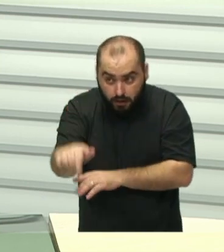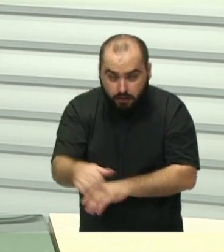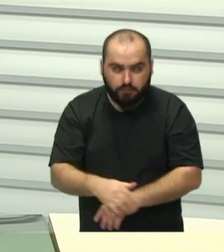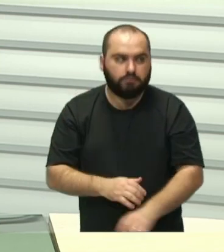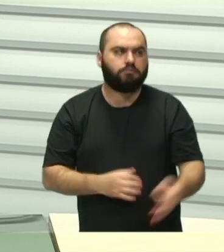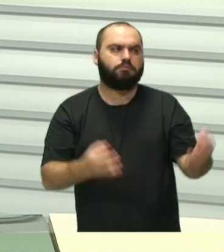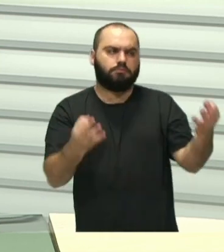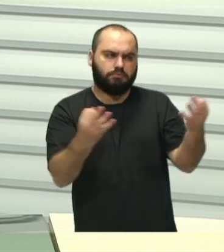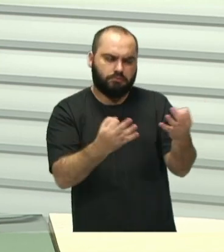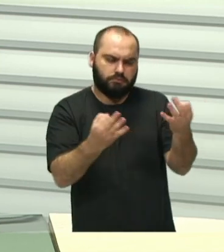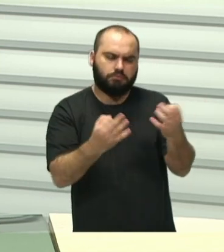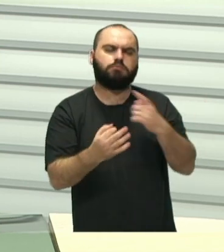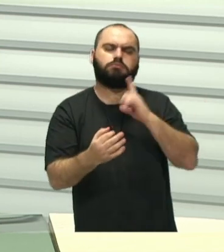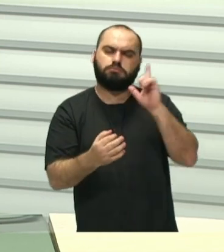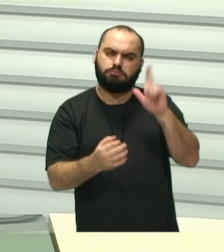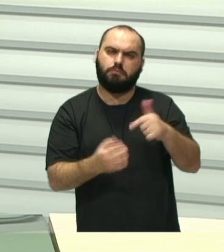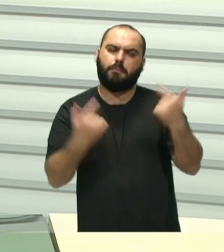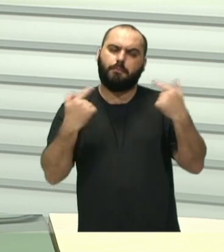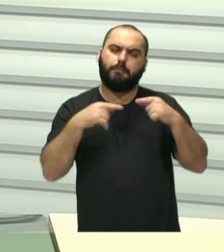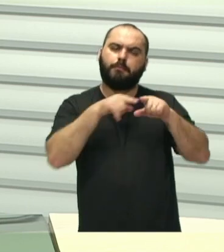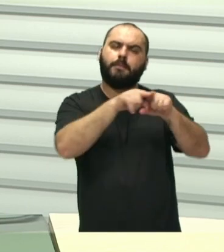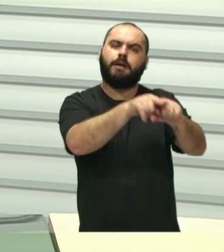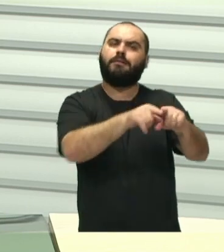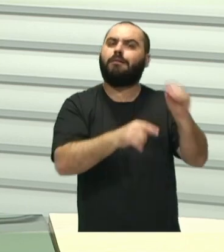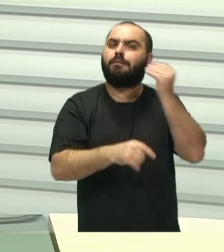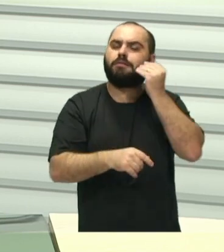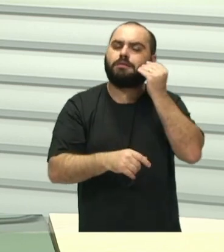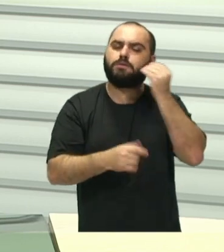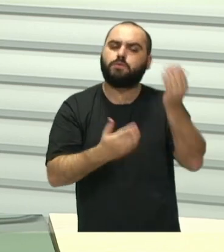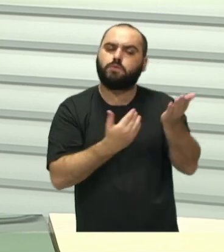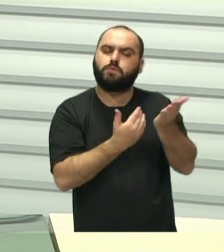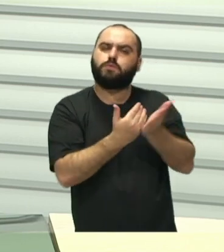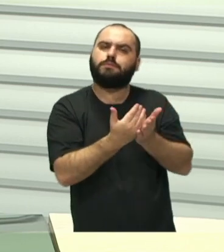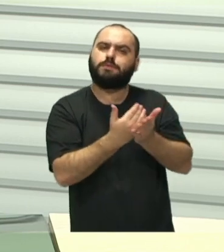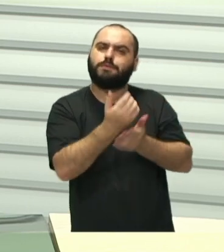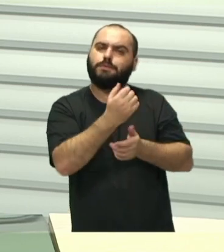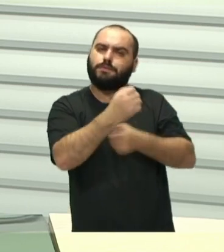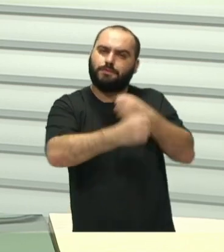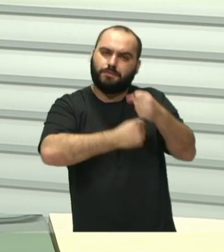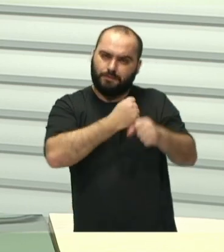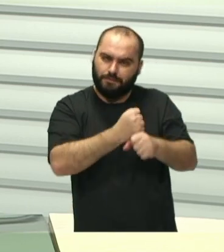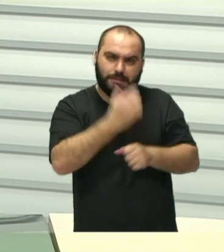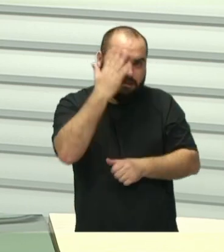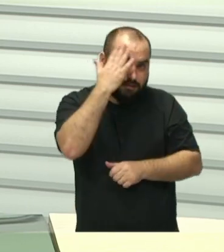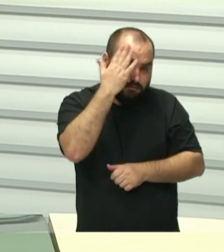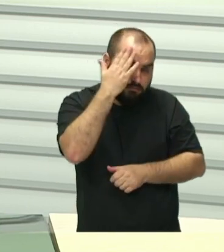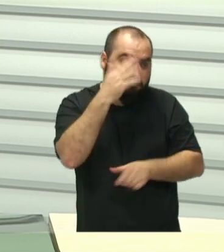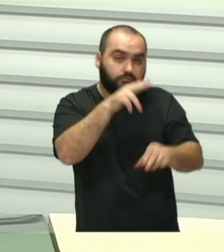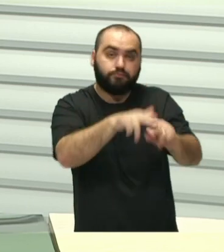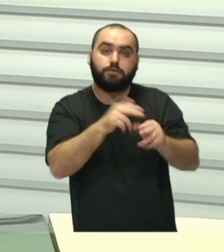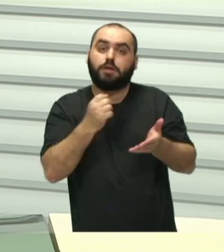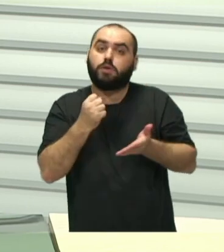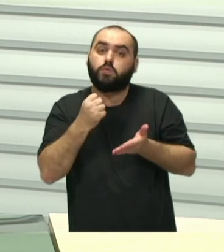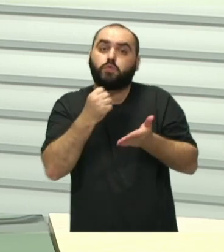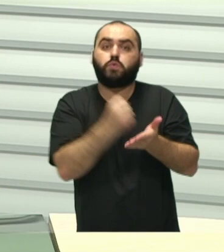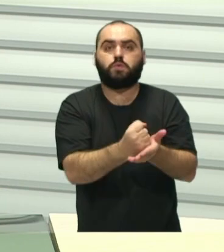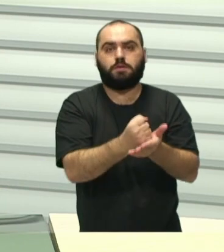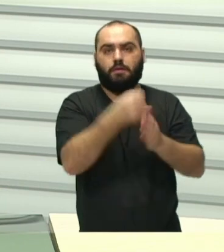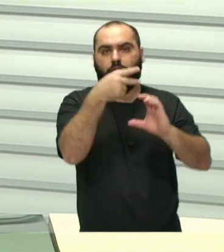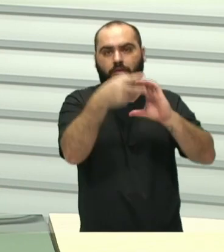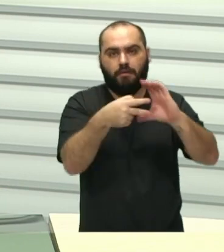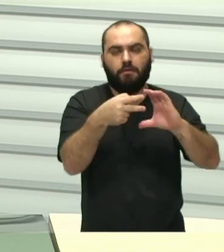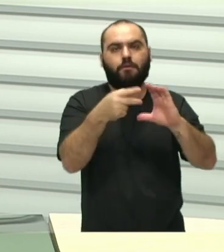parcerias que nós buscamos no início do ano e que vieram contribuir com a nossa casa quando os servidores